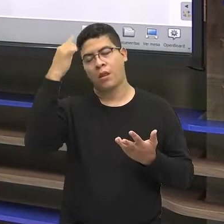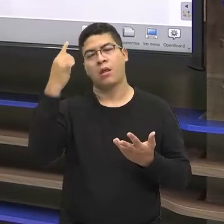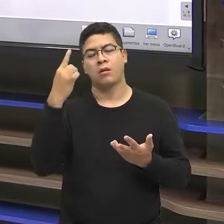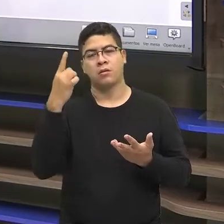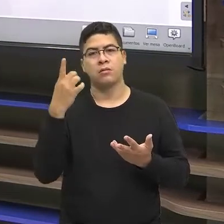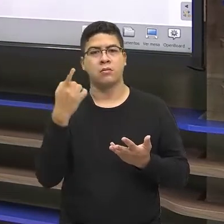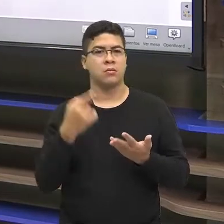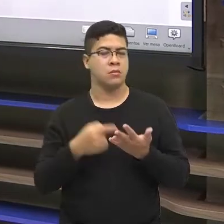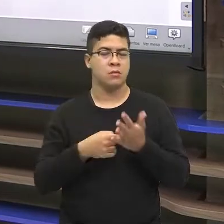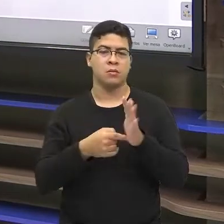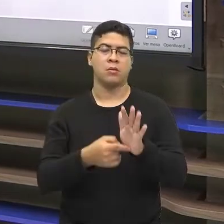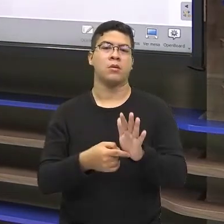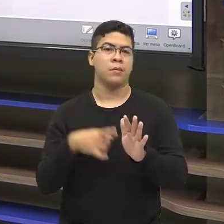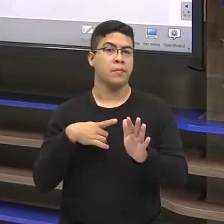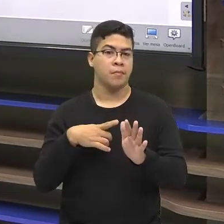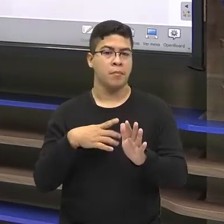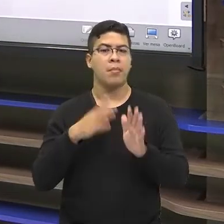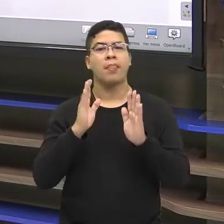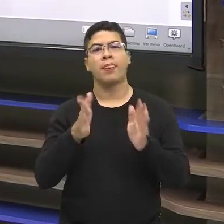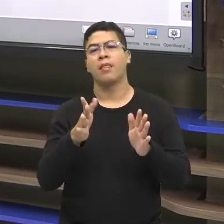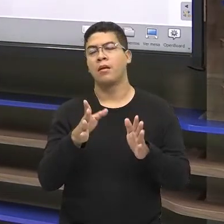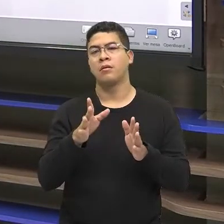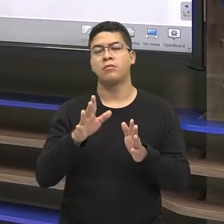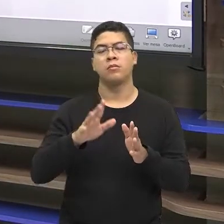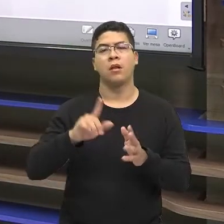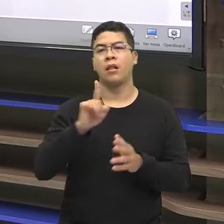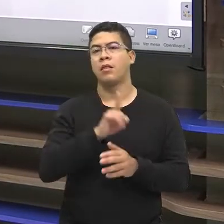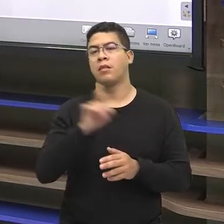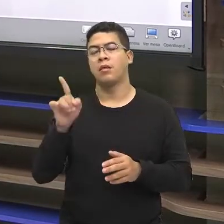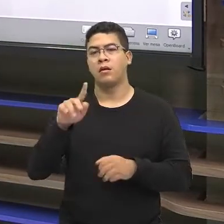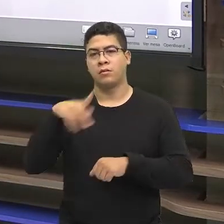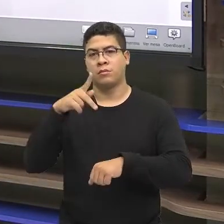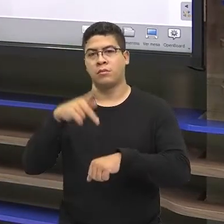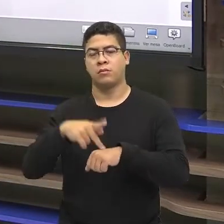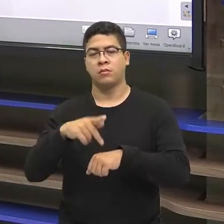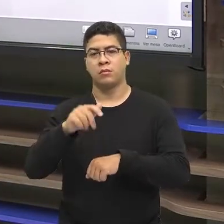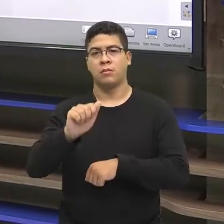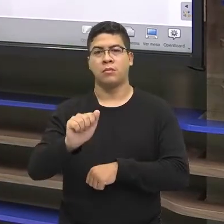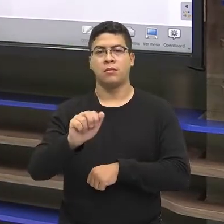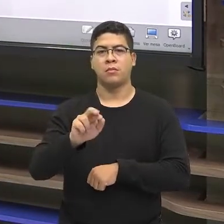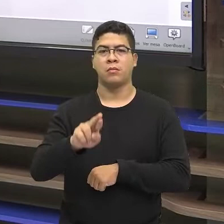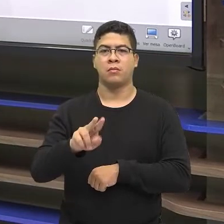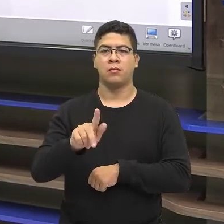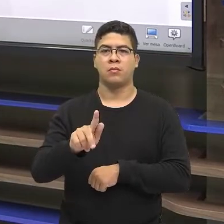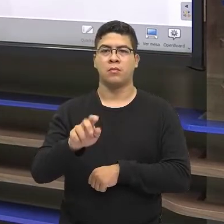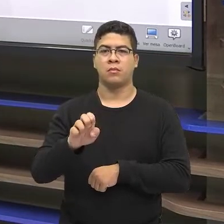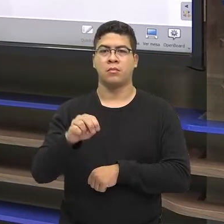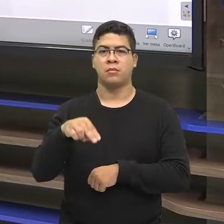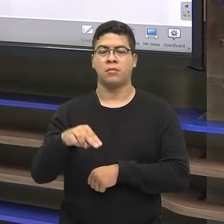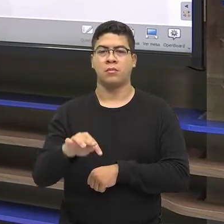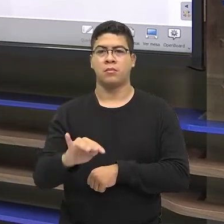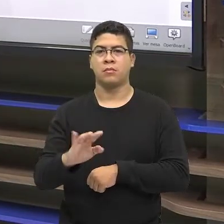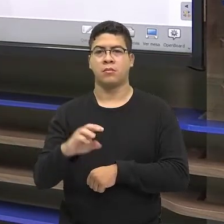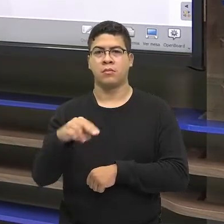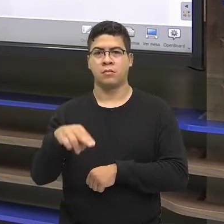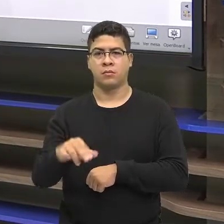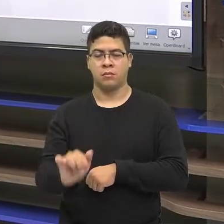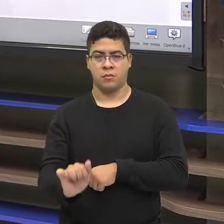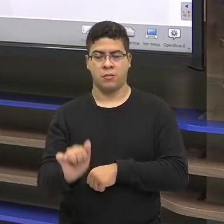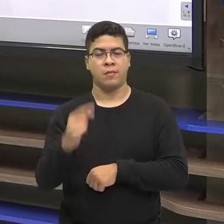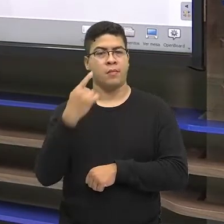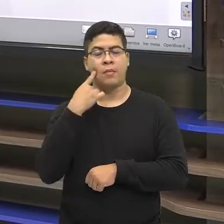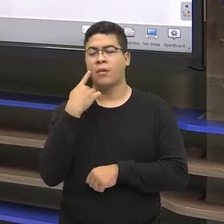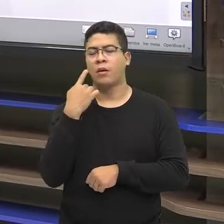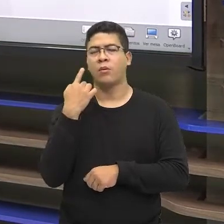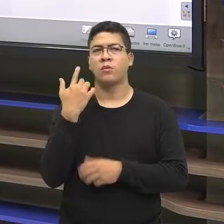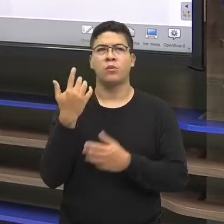aqui em Manaus, aí já está na Argentina. Então, ele não tem realismo, não tem lógica. Por quê?